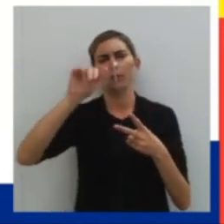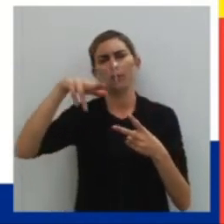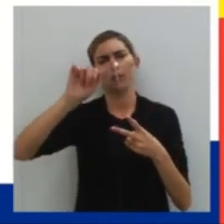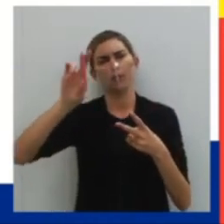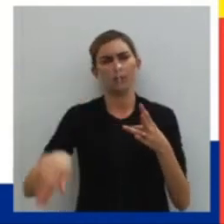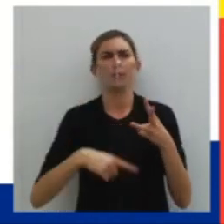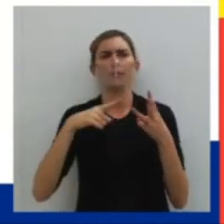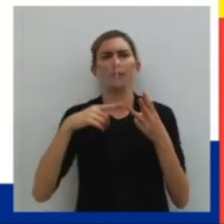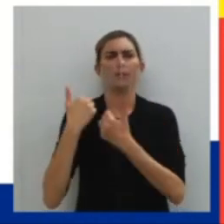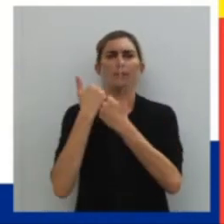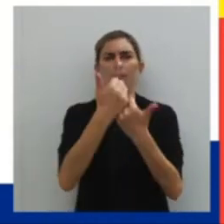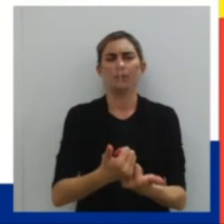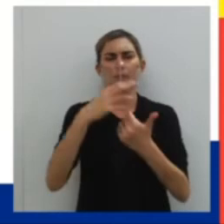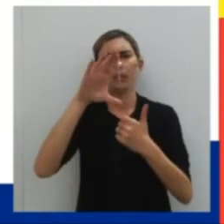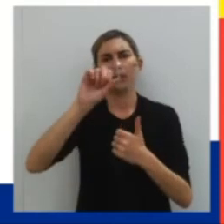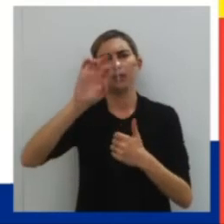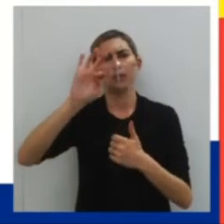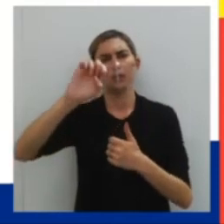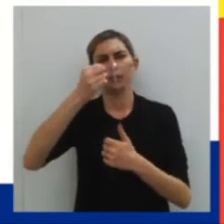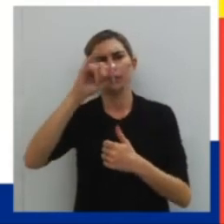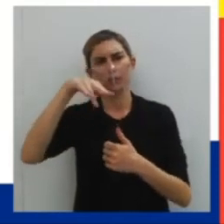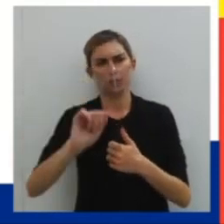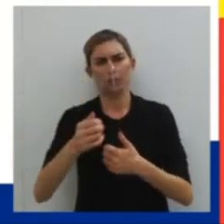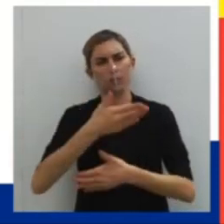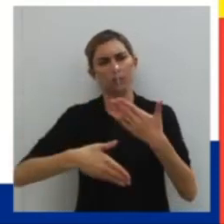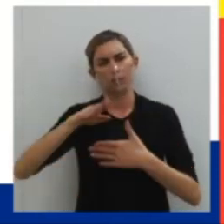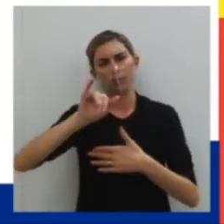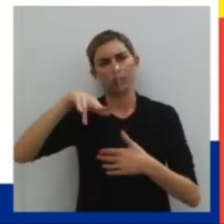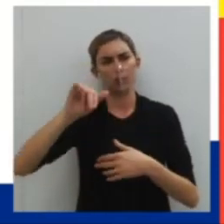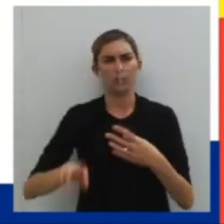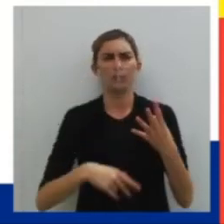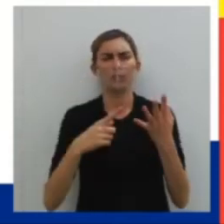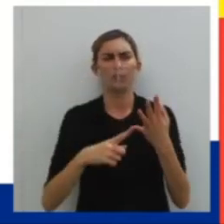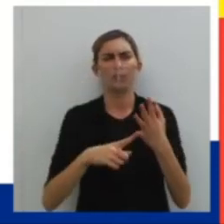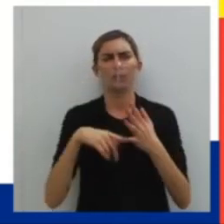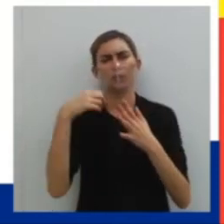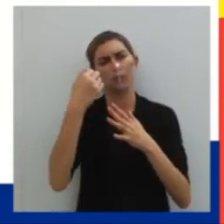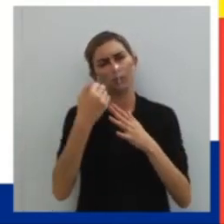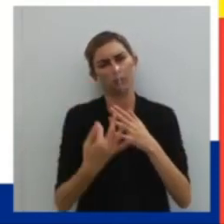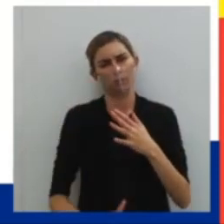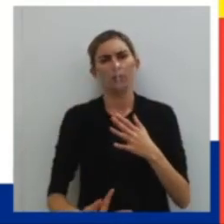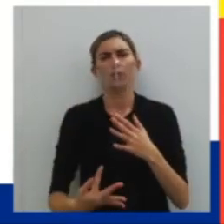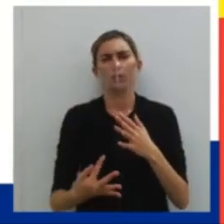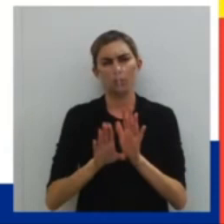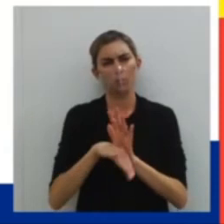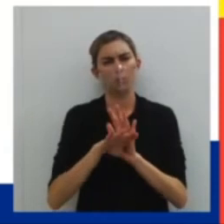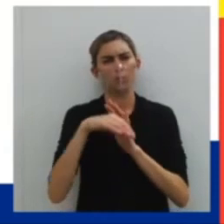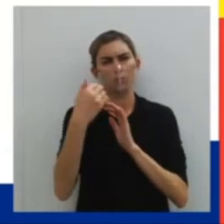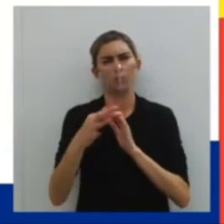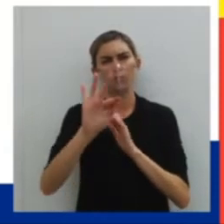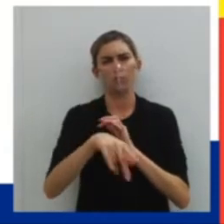binária, representação cartesiana de uma relação binária, para aí sim introduzirmos o conceito